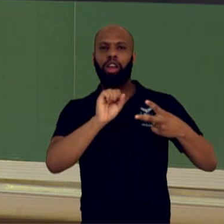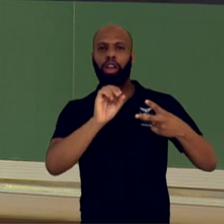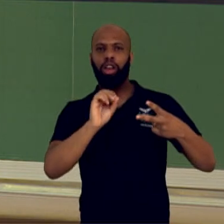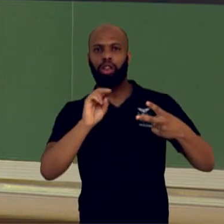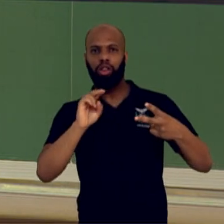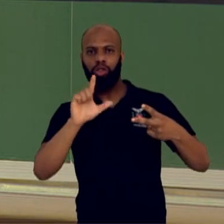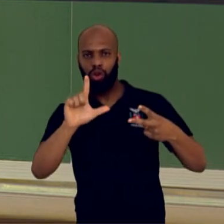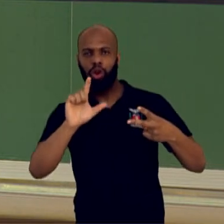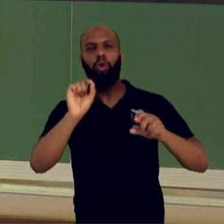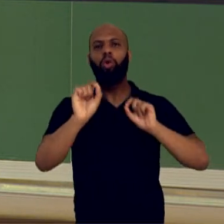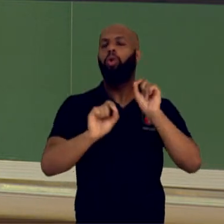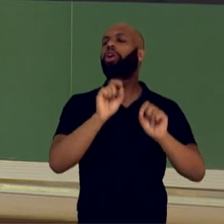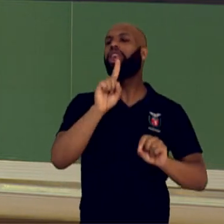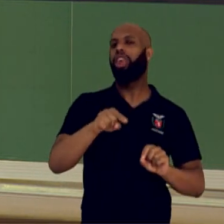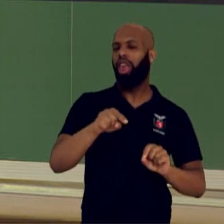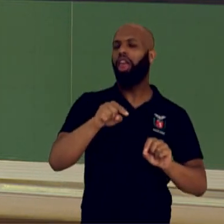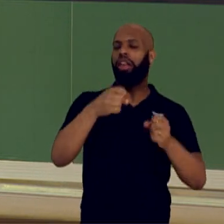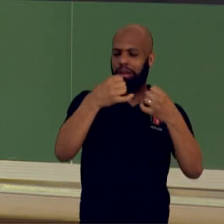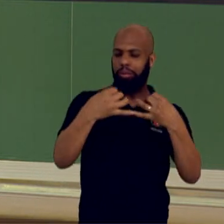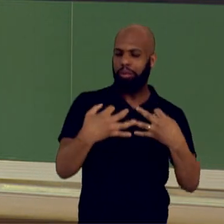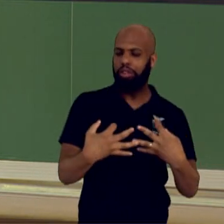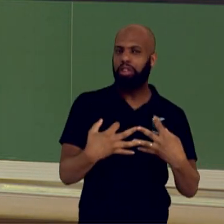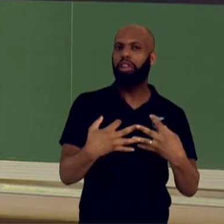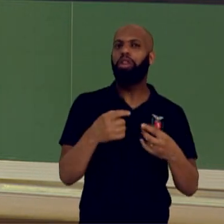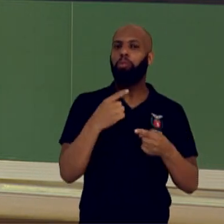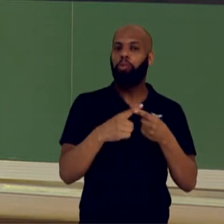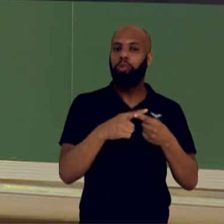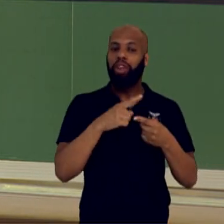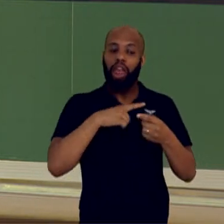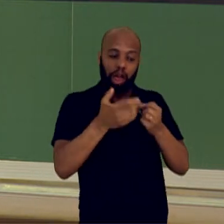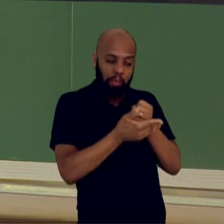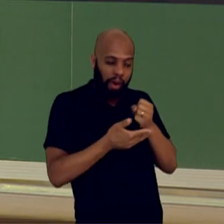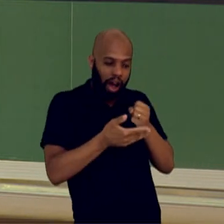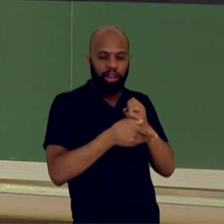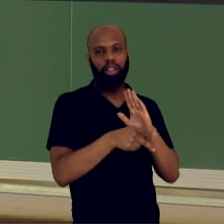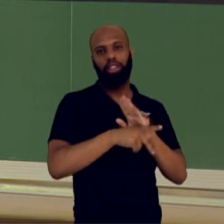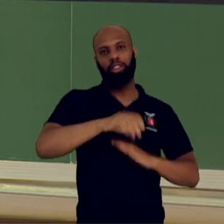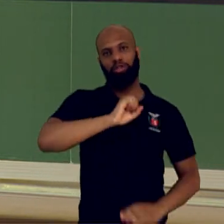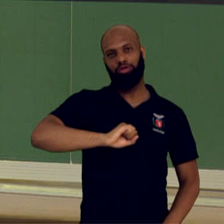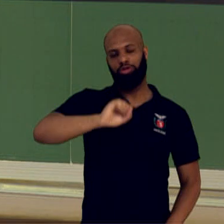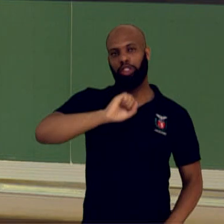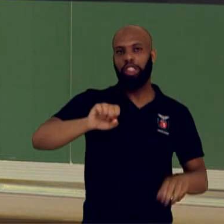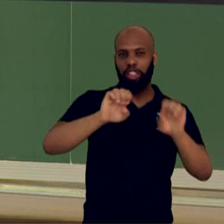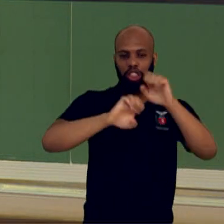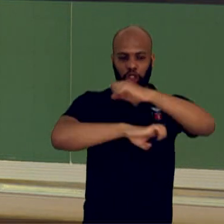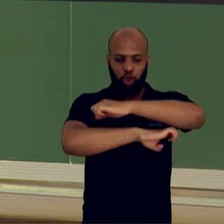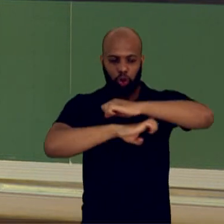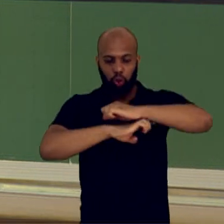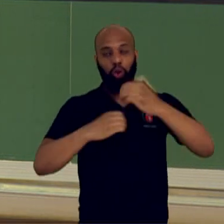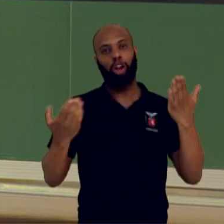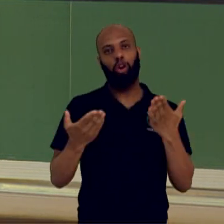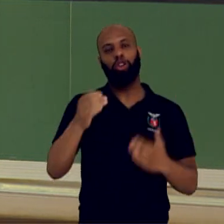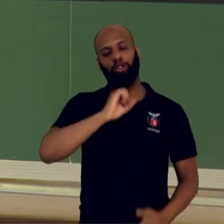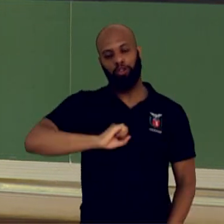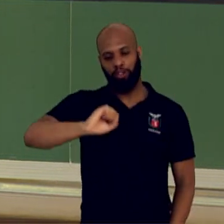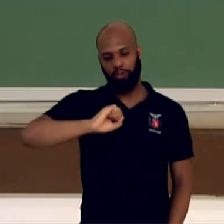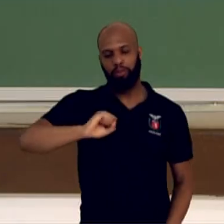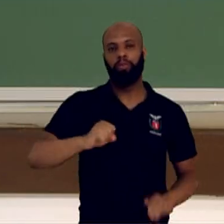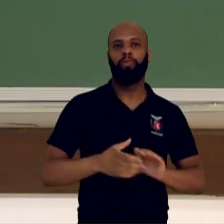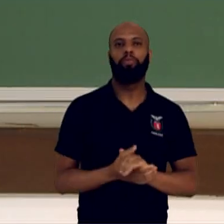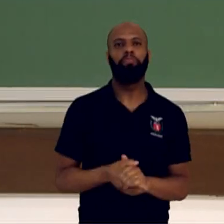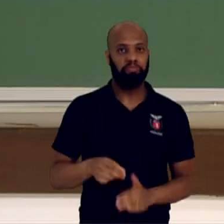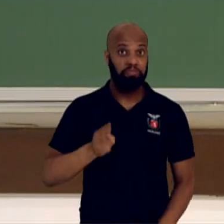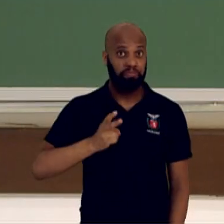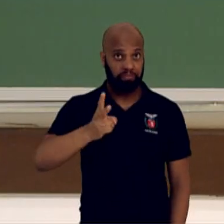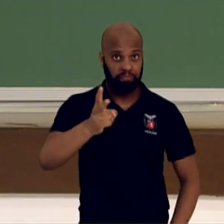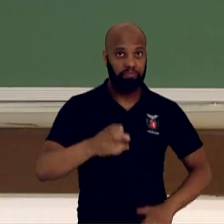vocês terem uma ideia, para voltarmos ali na composição do soul, né? Na estrutura da música, do ritmo, que é o funk, certo? Vamos